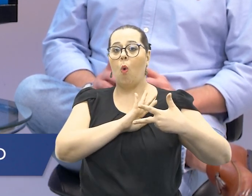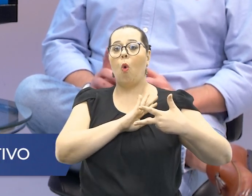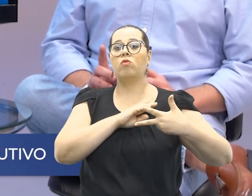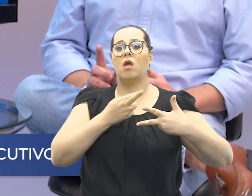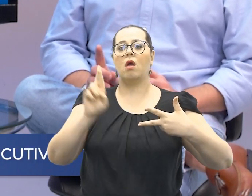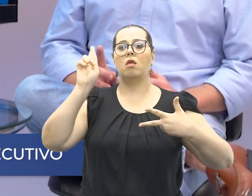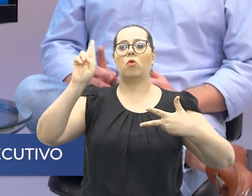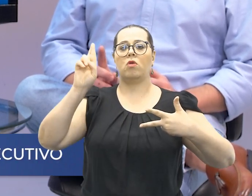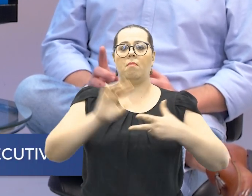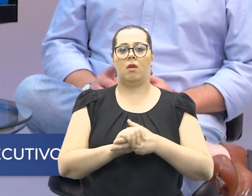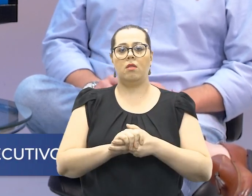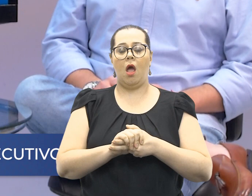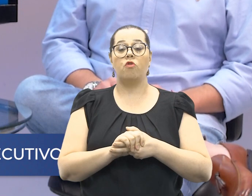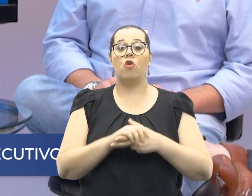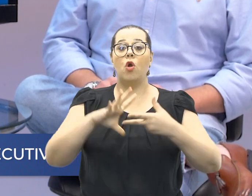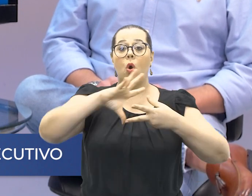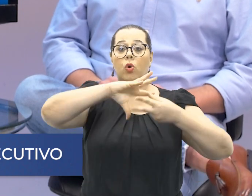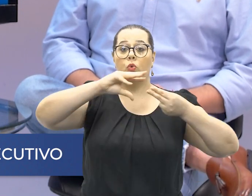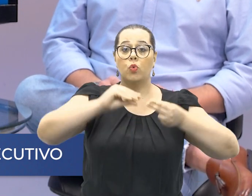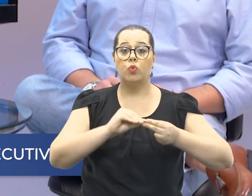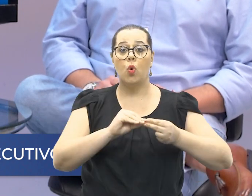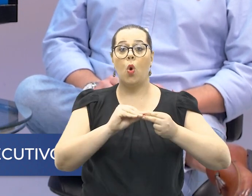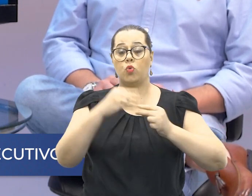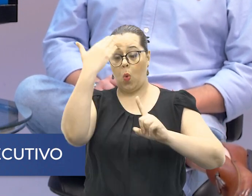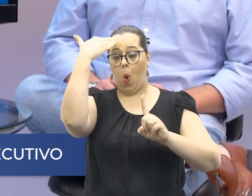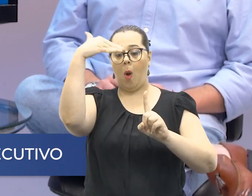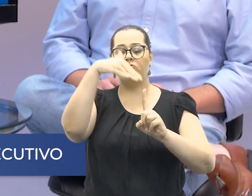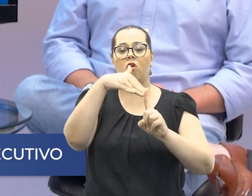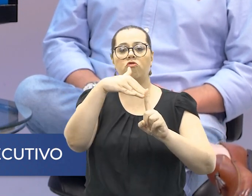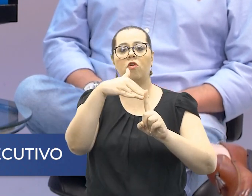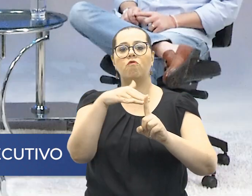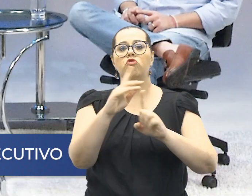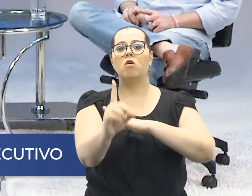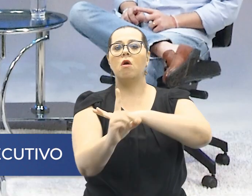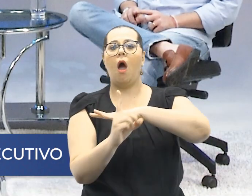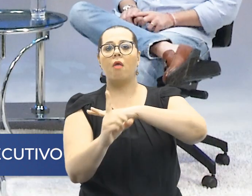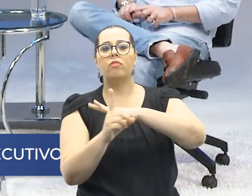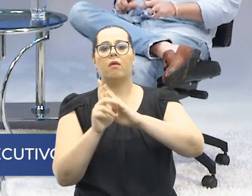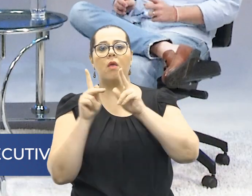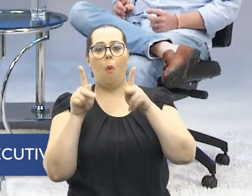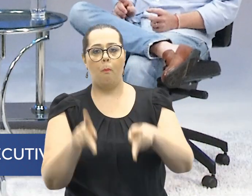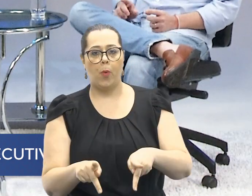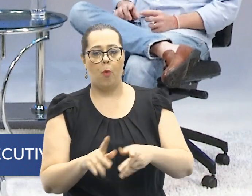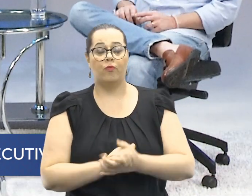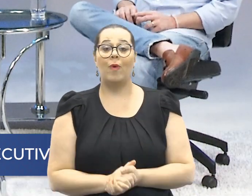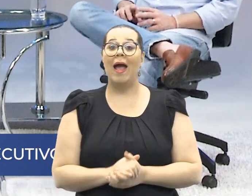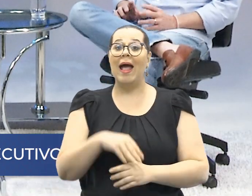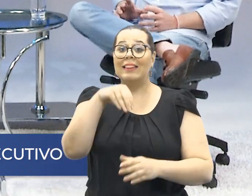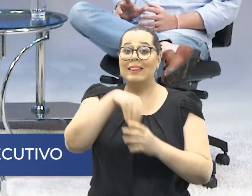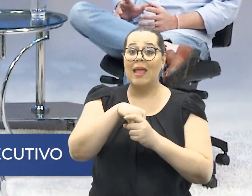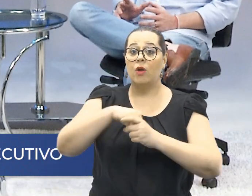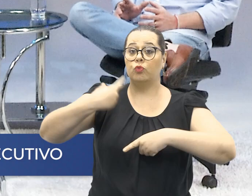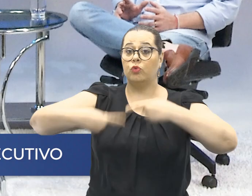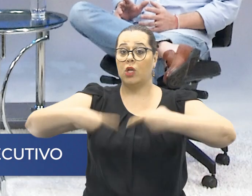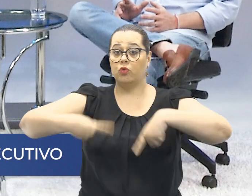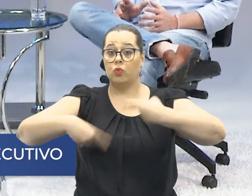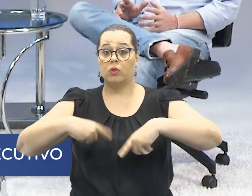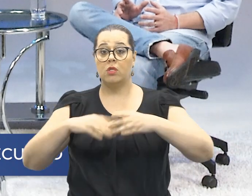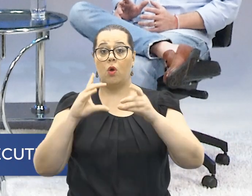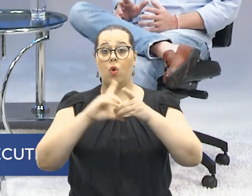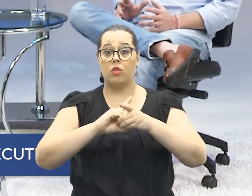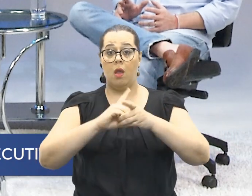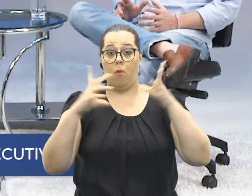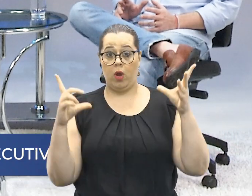com um único objetivo, que é atender a população. Mas, lógico, dentro da democracia, dentro do debate de